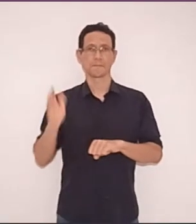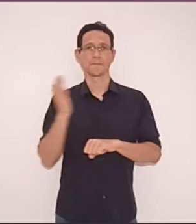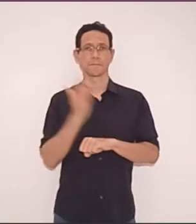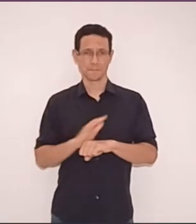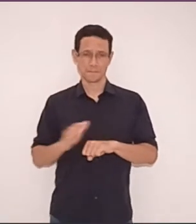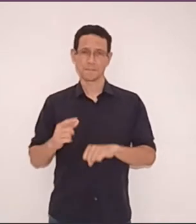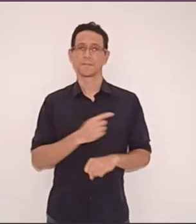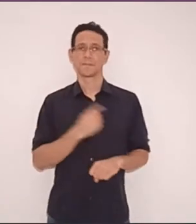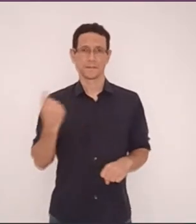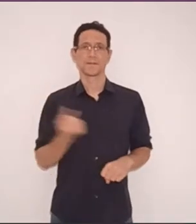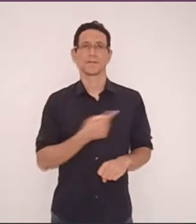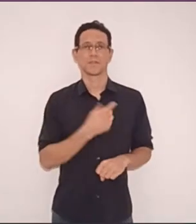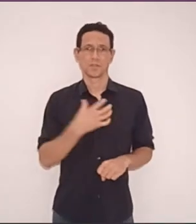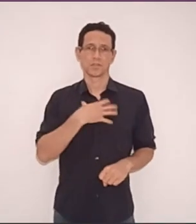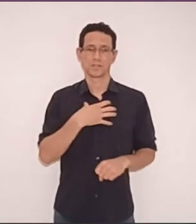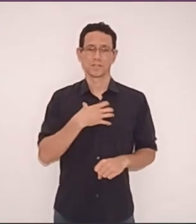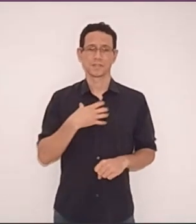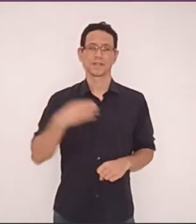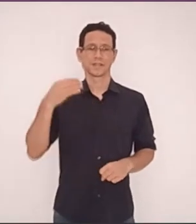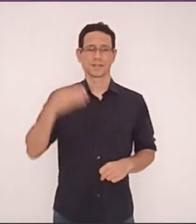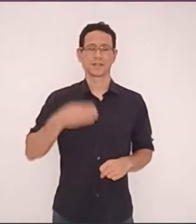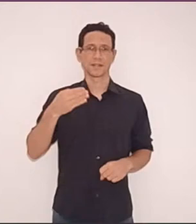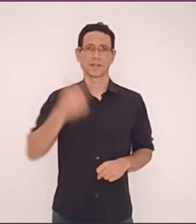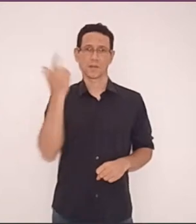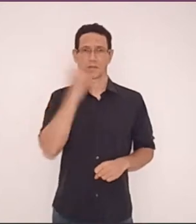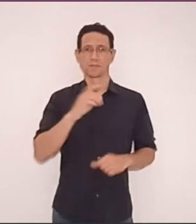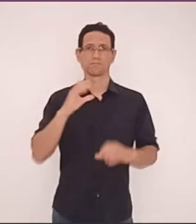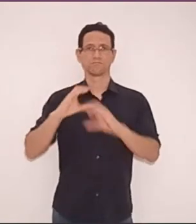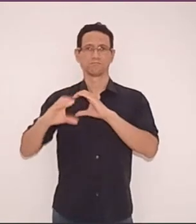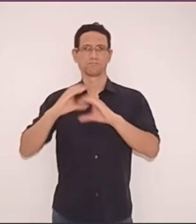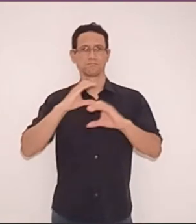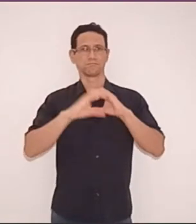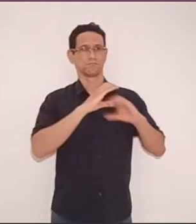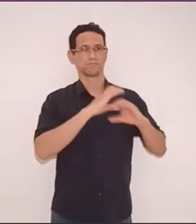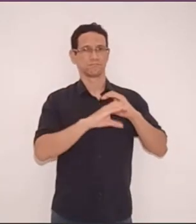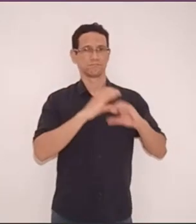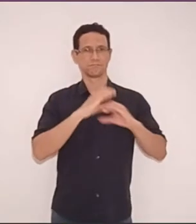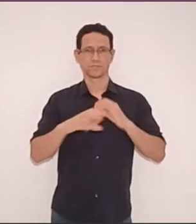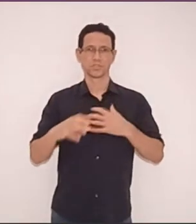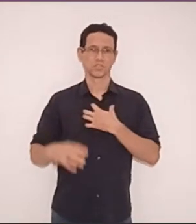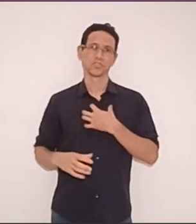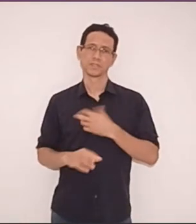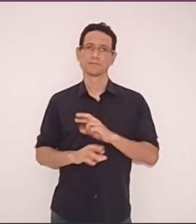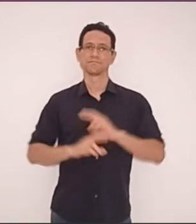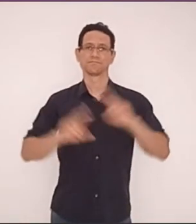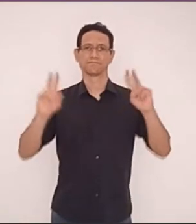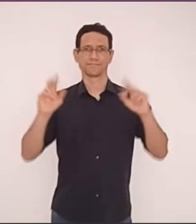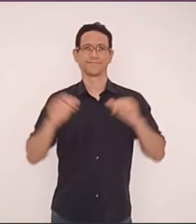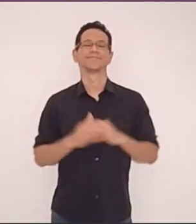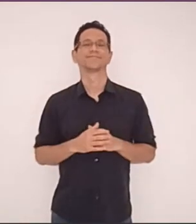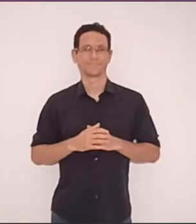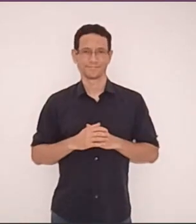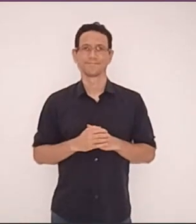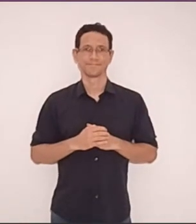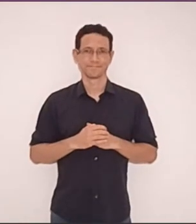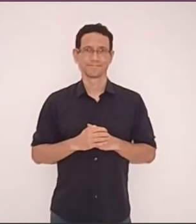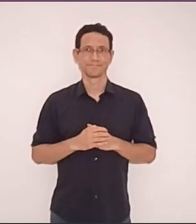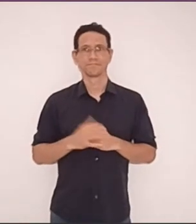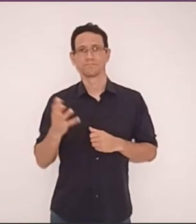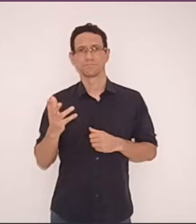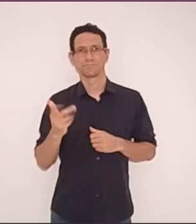nossos próprios a terra para que a gente possa se comunicar com outro uma outra dimensão tem que ganhar o outro